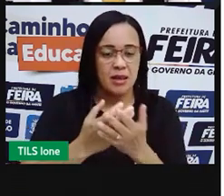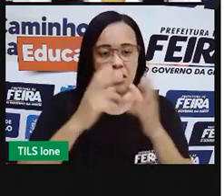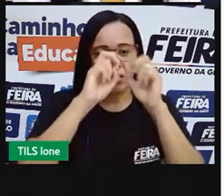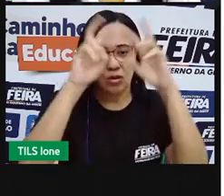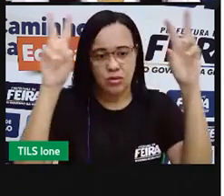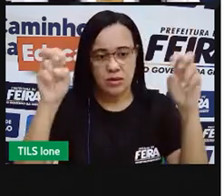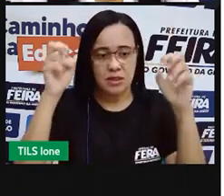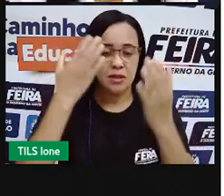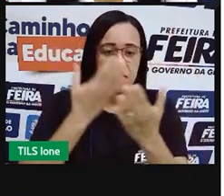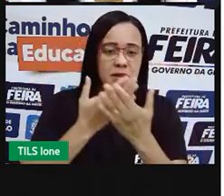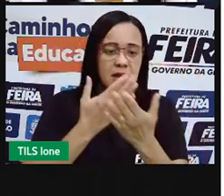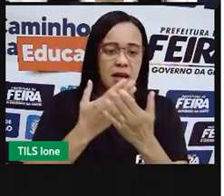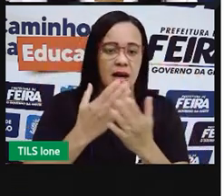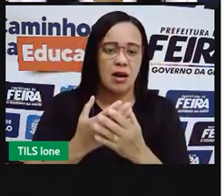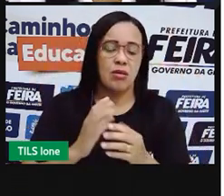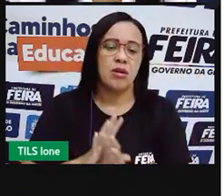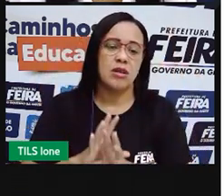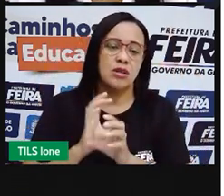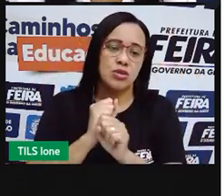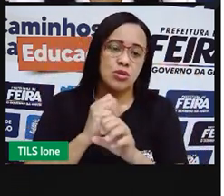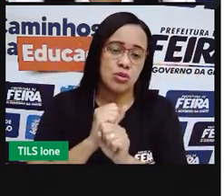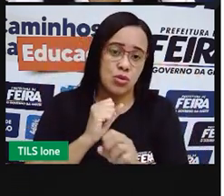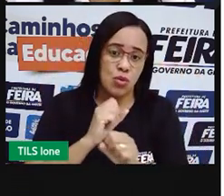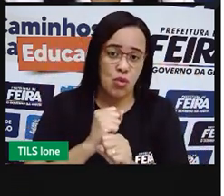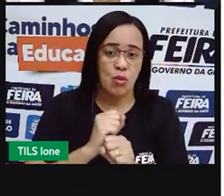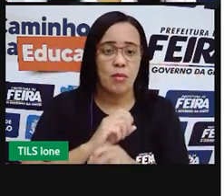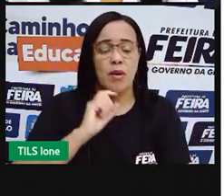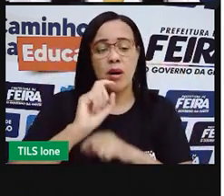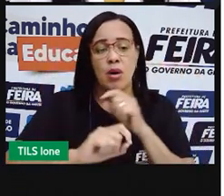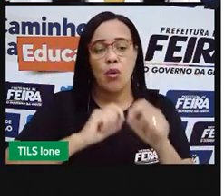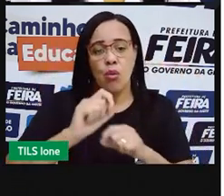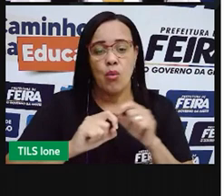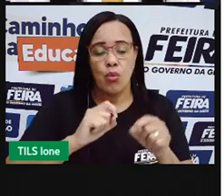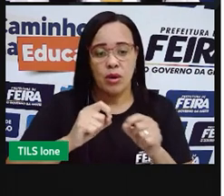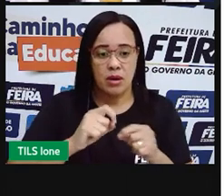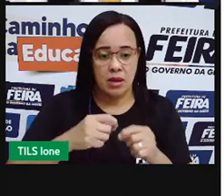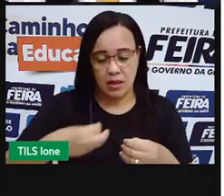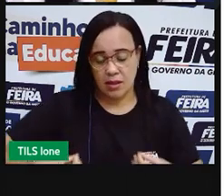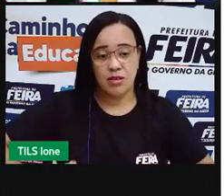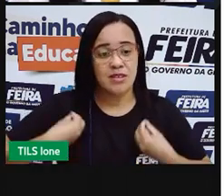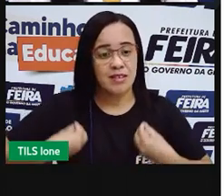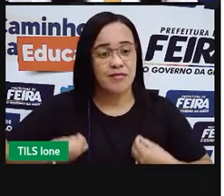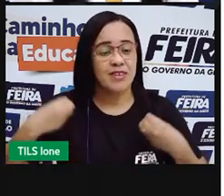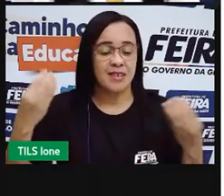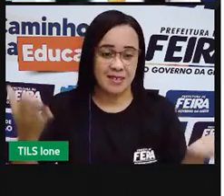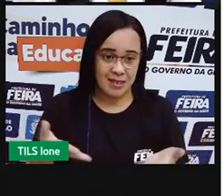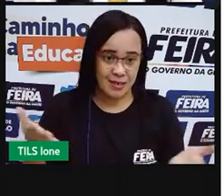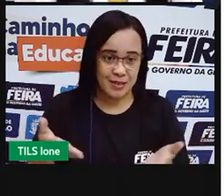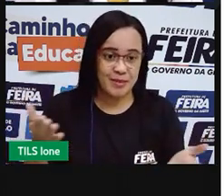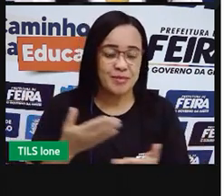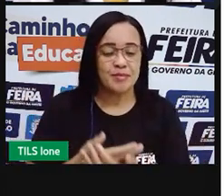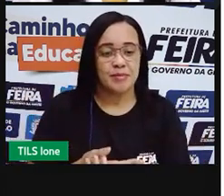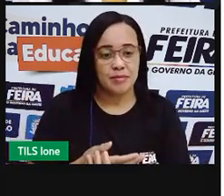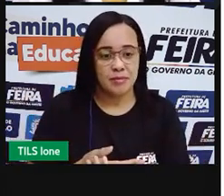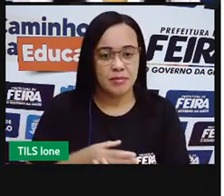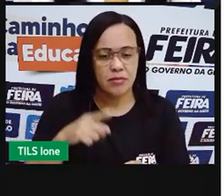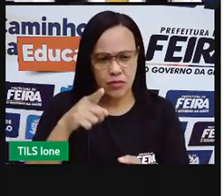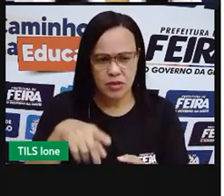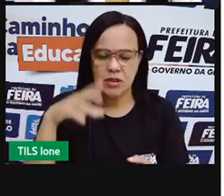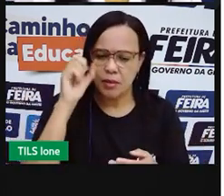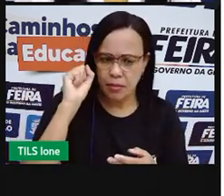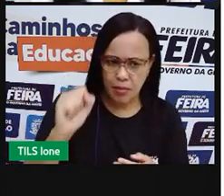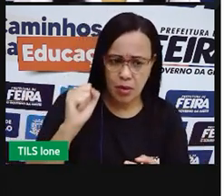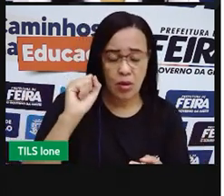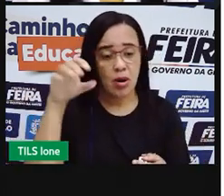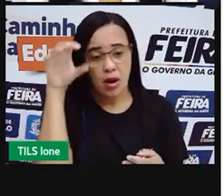será adição no nosso cotidiano. Então, com essa aula, crianças, vocês vão poder aprender